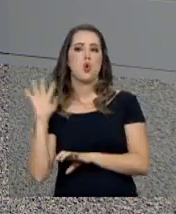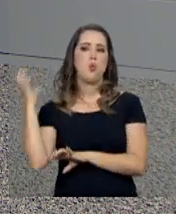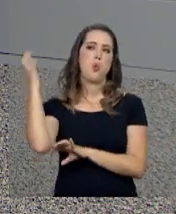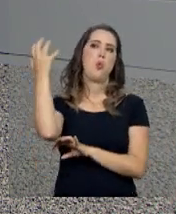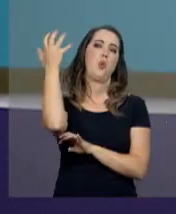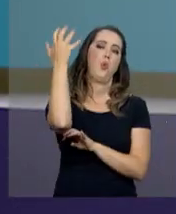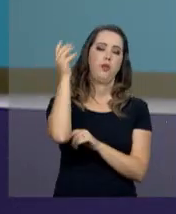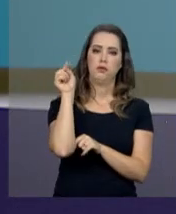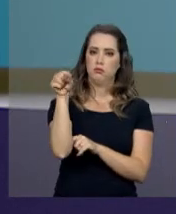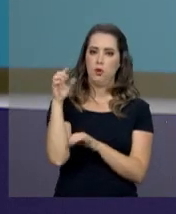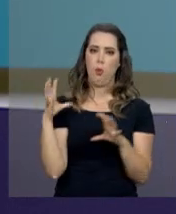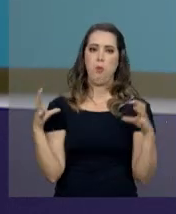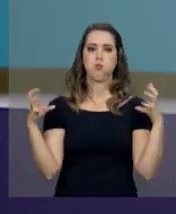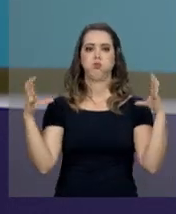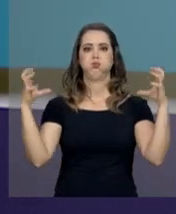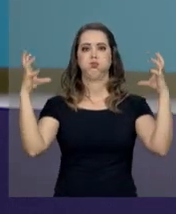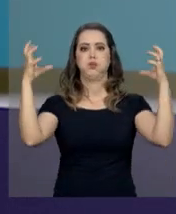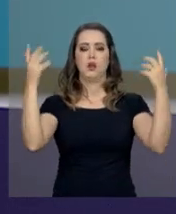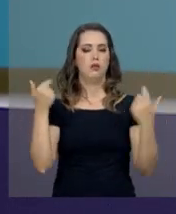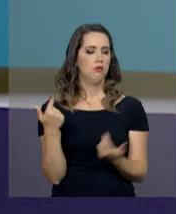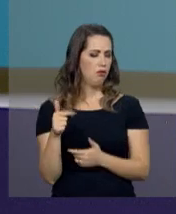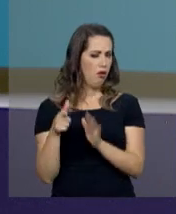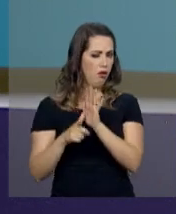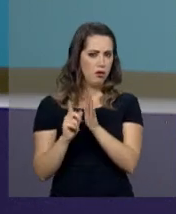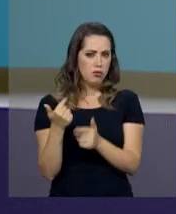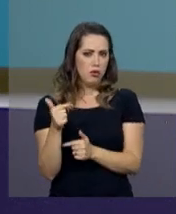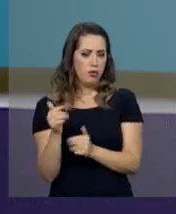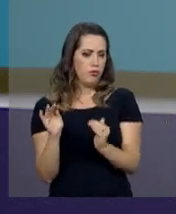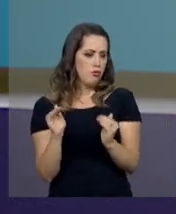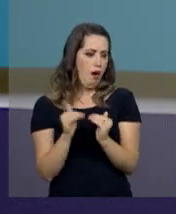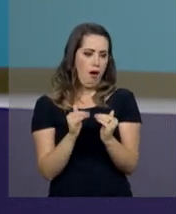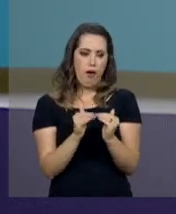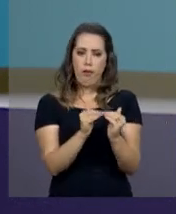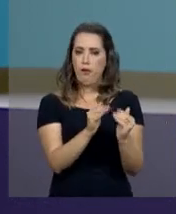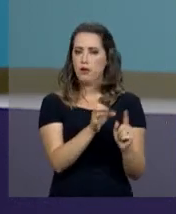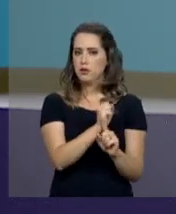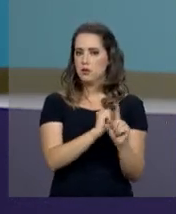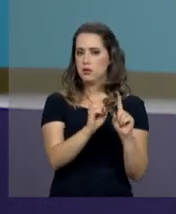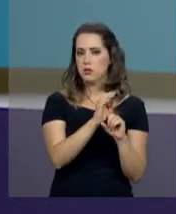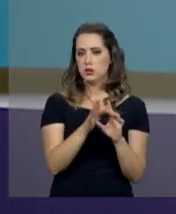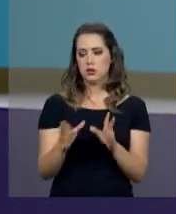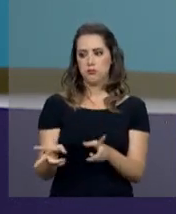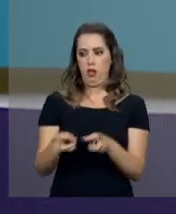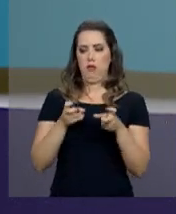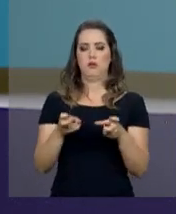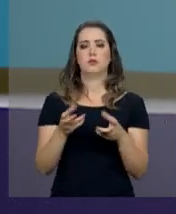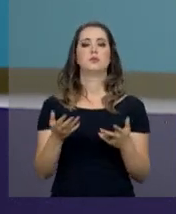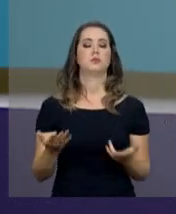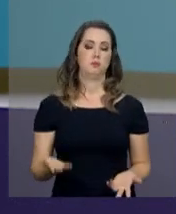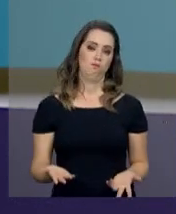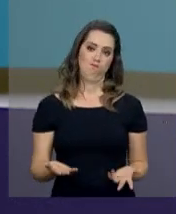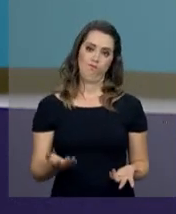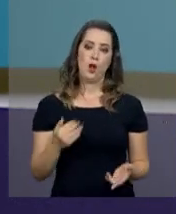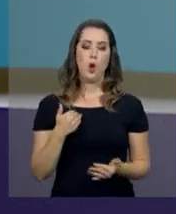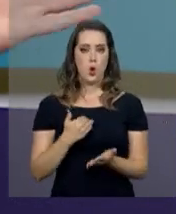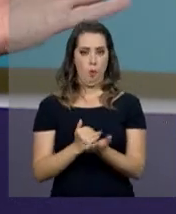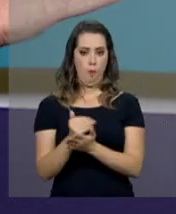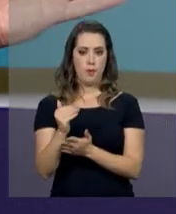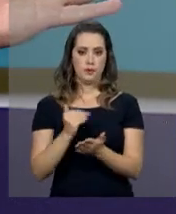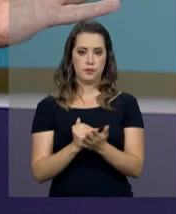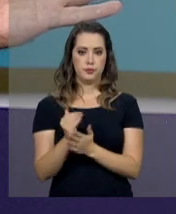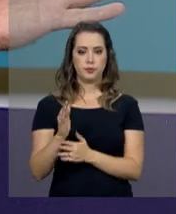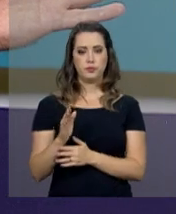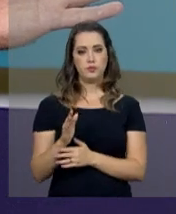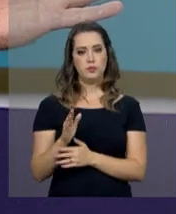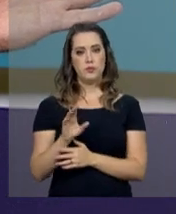isso não tornou um consenso na sociedade a sociedade não se deu conta disso começou a se dar conta em